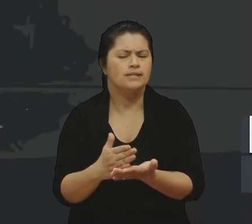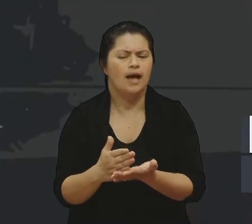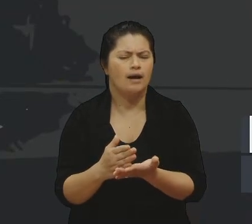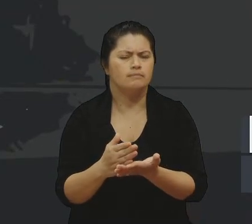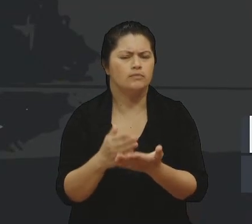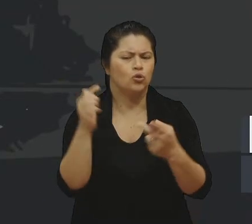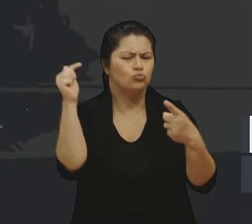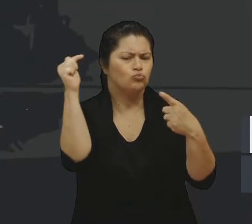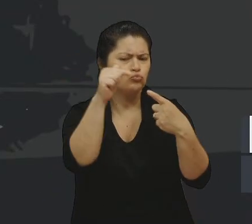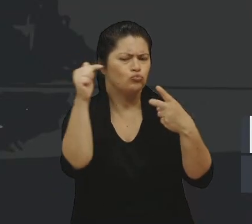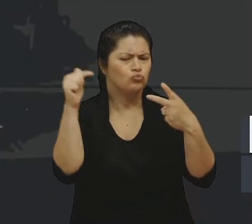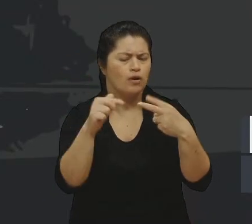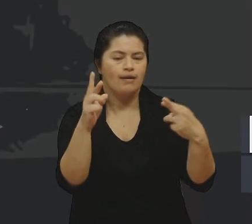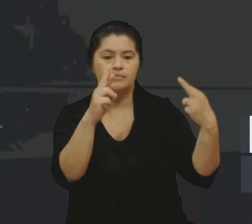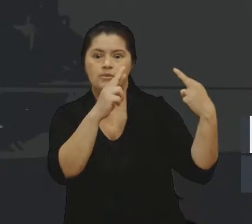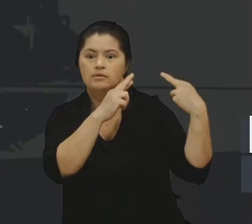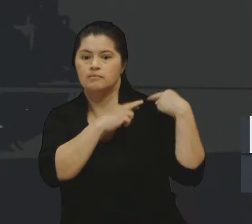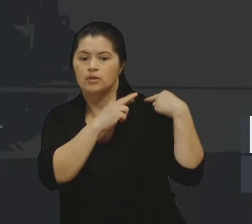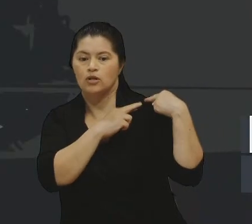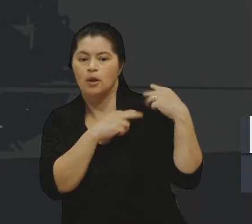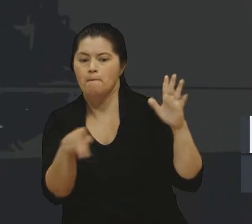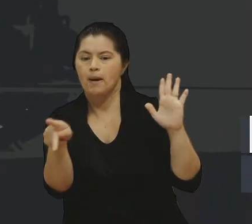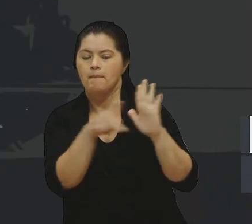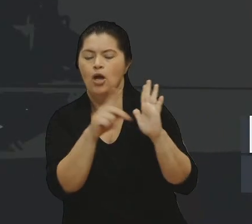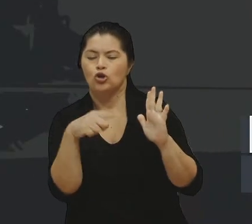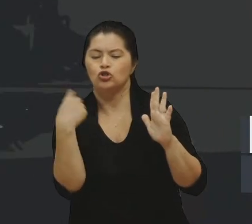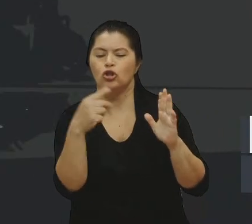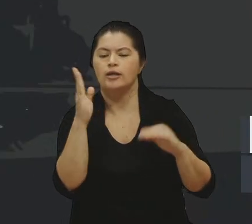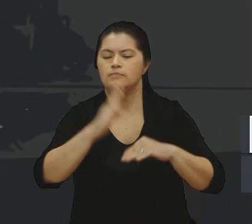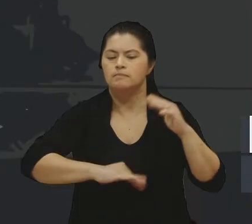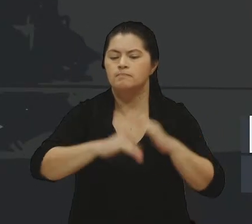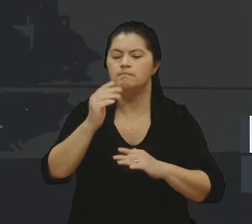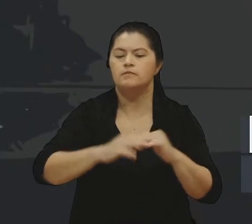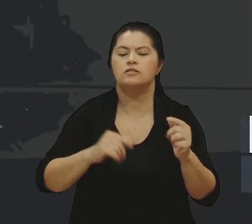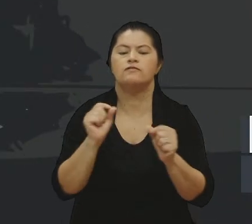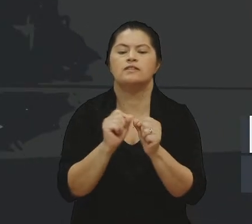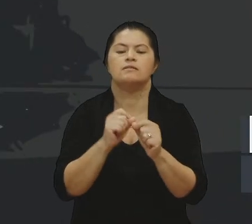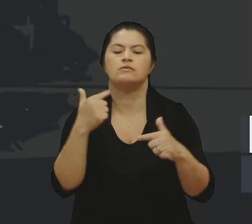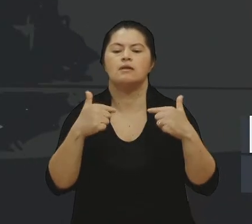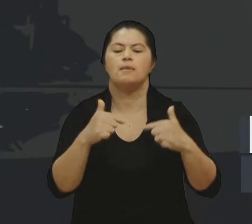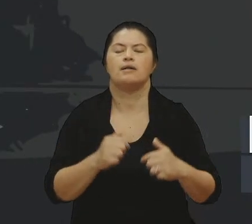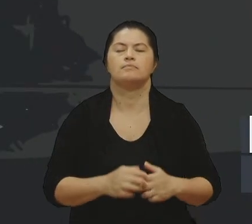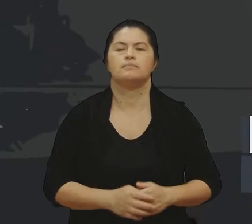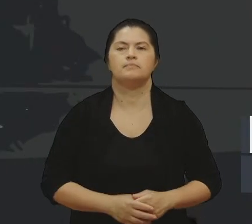coisas. A responsabilidade e o papel daquilo que a gente gera no nosso trabalho. Pode passar.